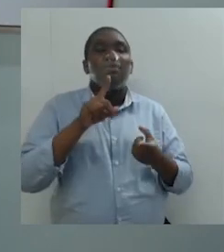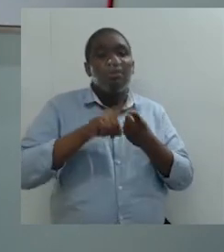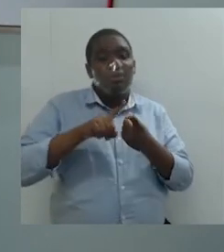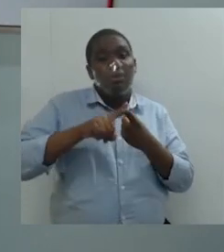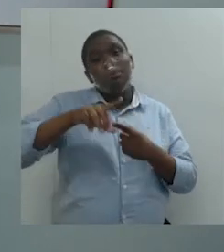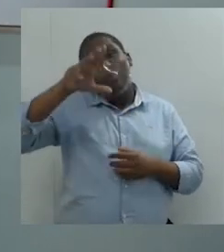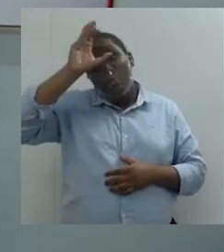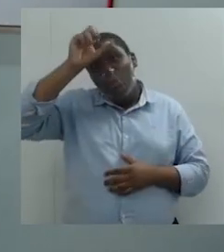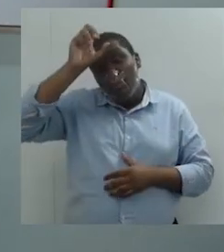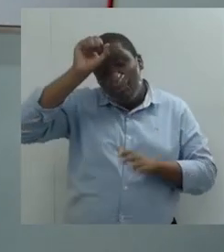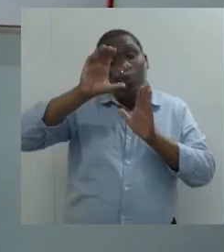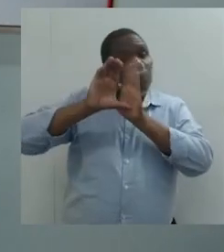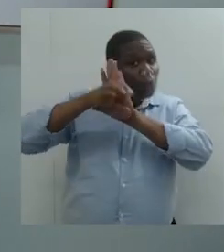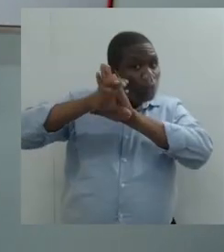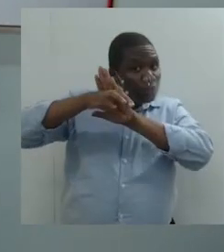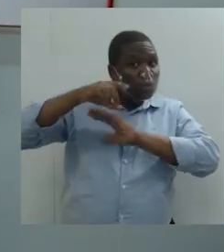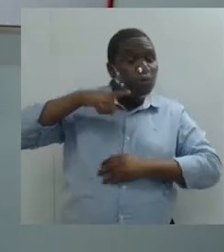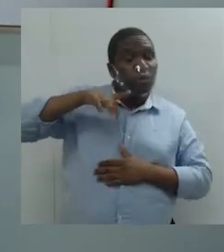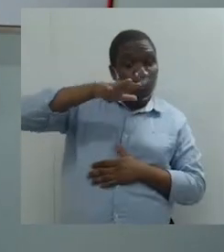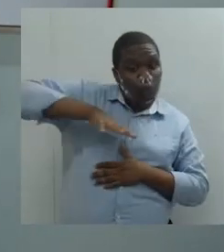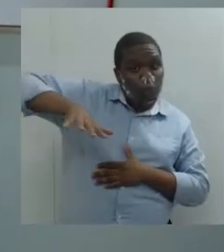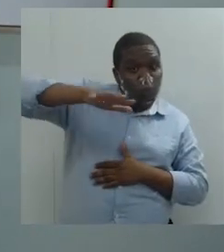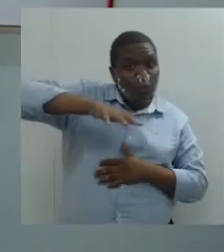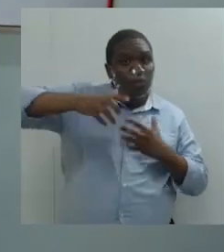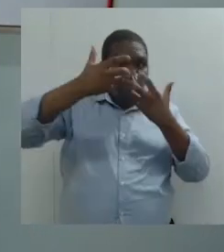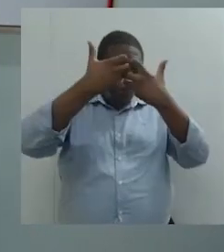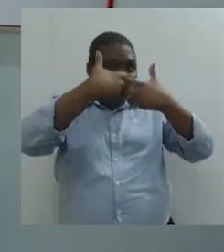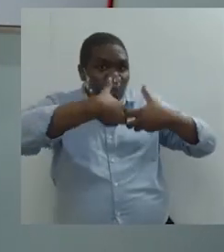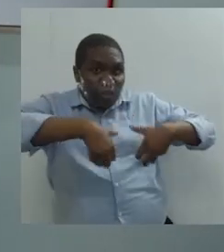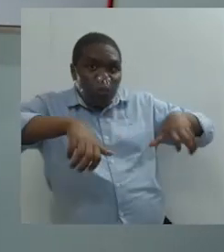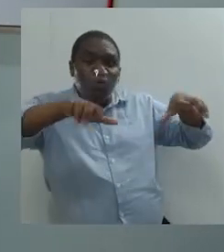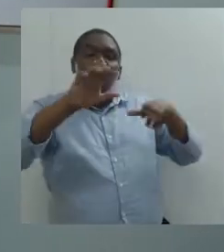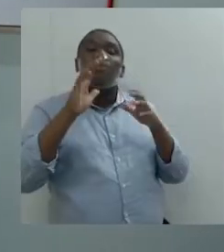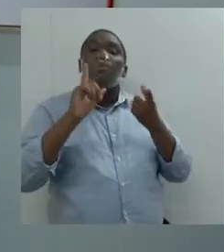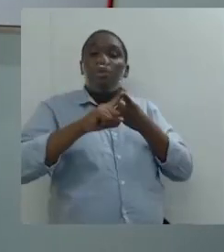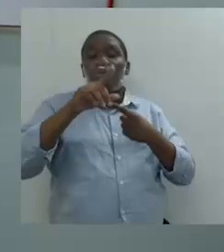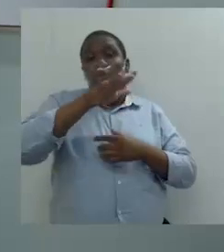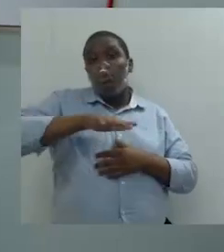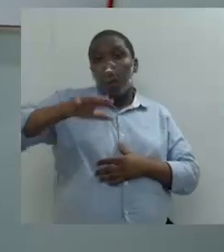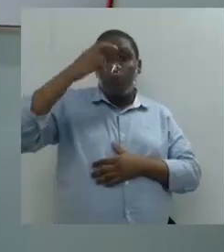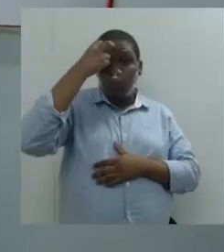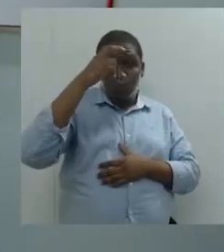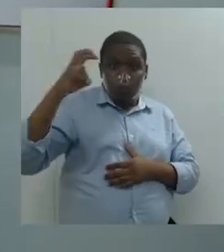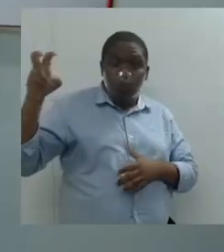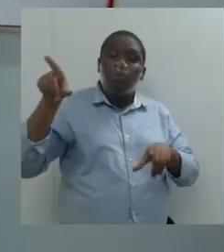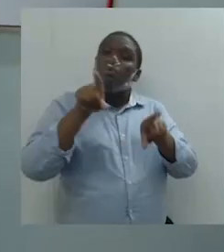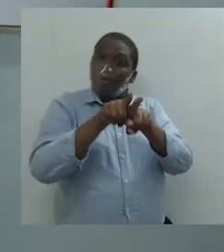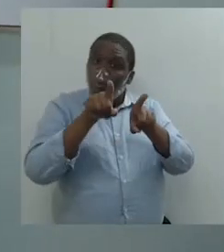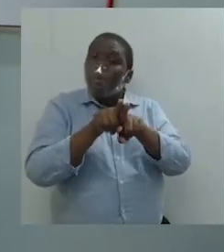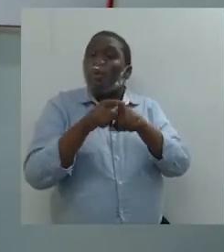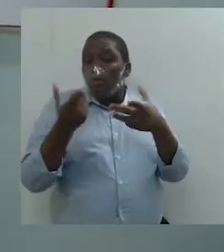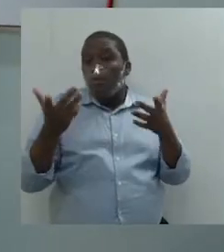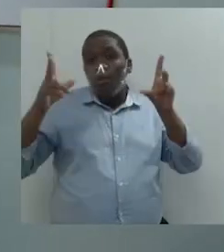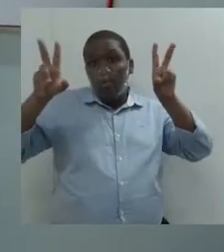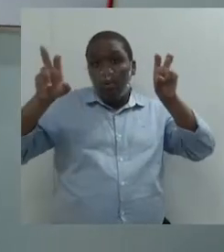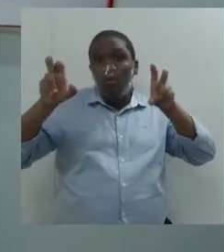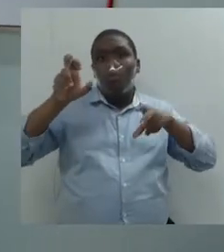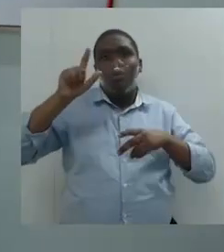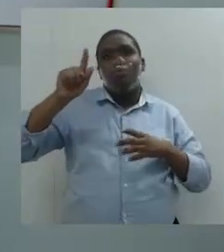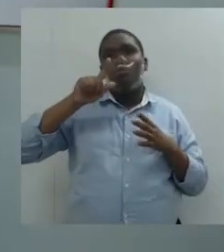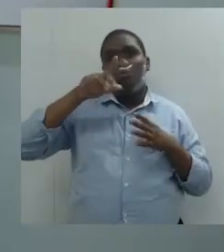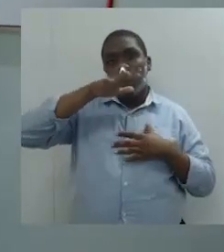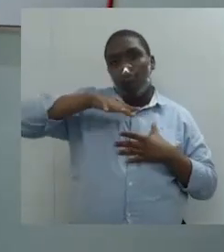Aprendemos a definição de espaço natural e de espaço cultural, que também chamamos de espaço